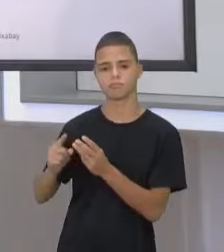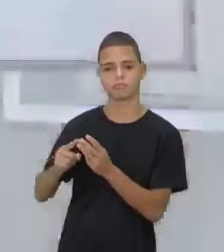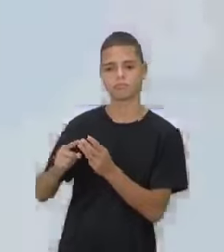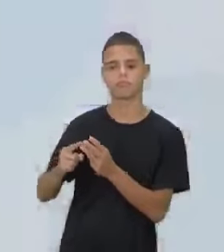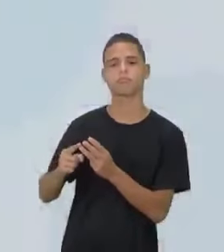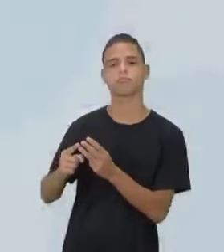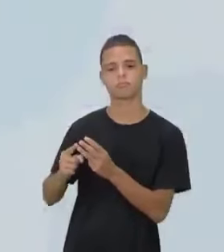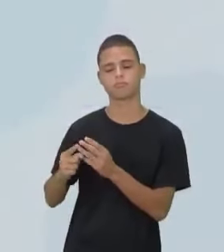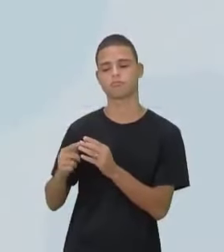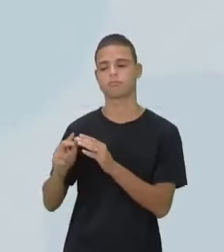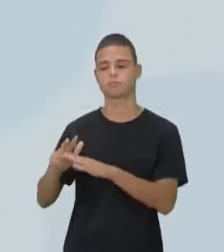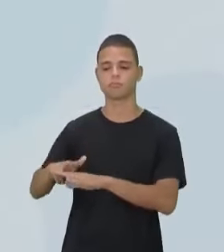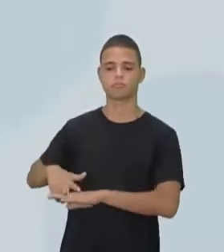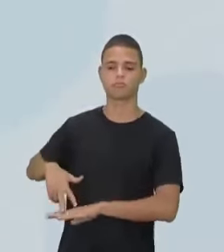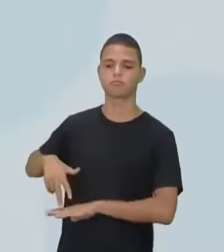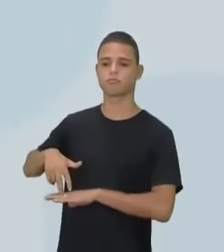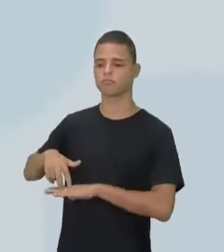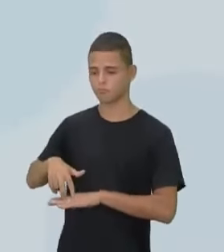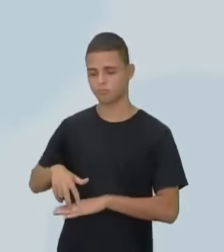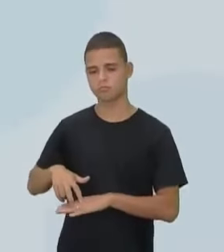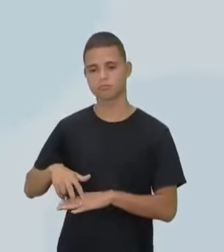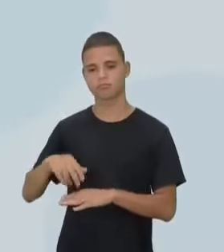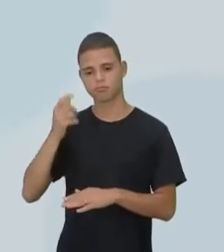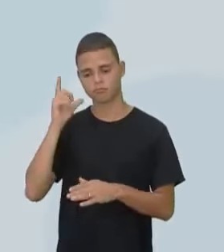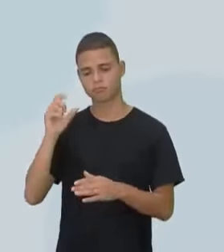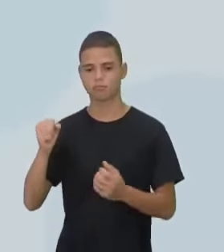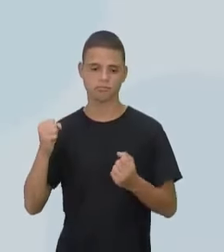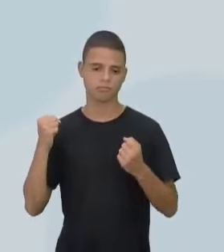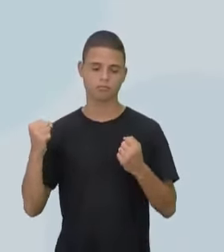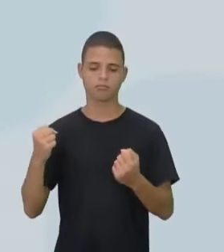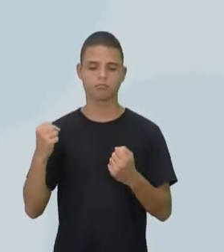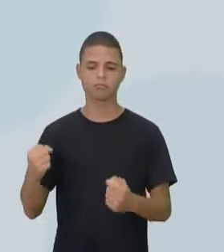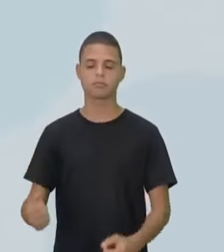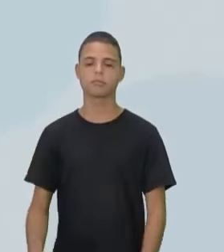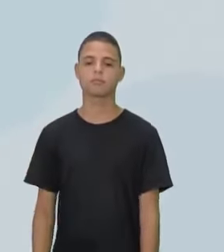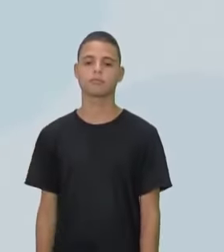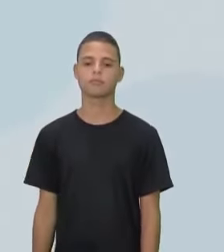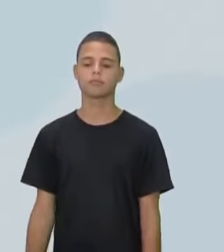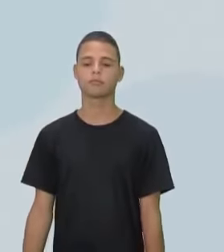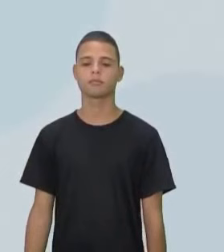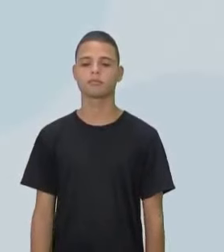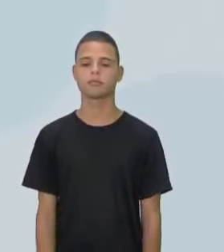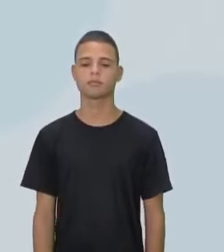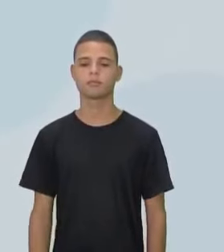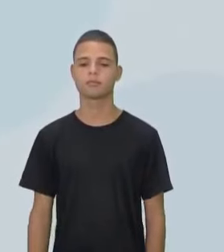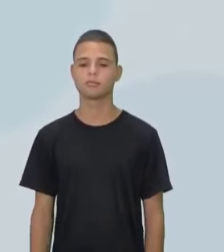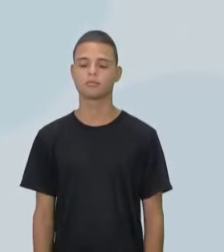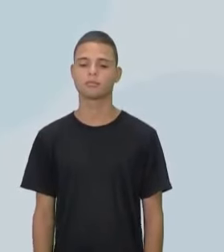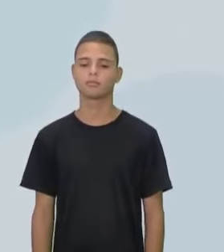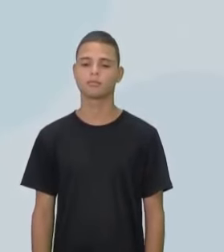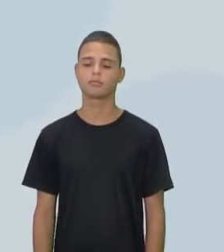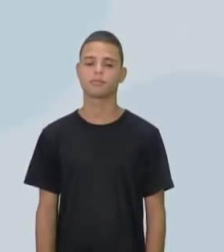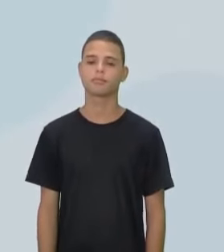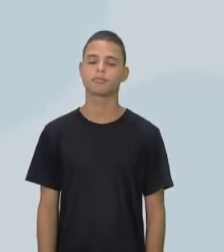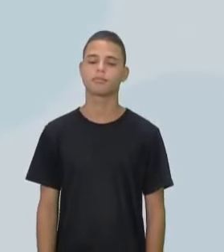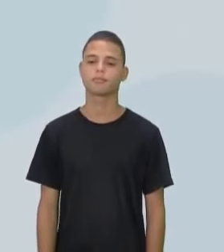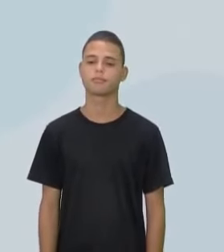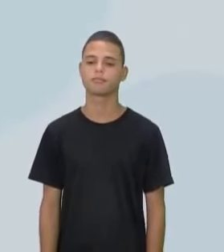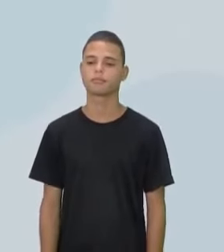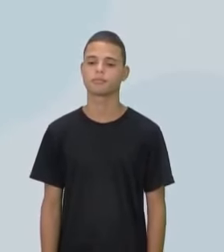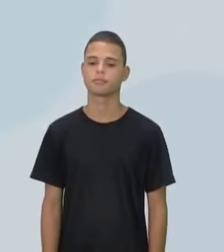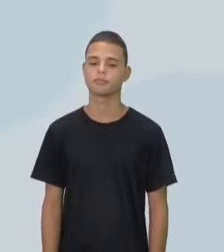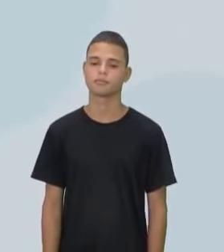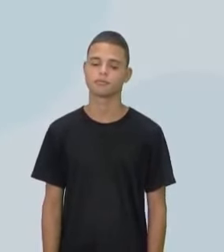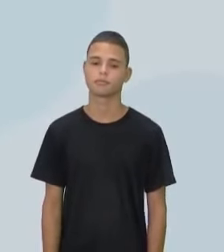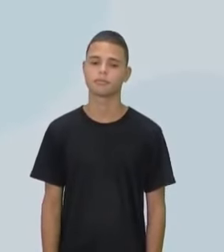que eu me reergo de forma que eu fique mais forte e mais resiliente. A palavra bonita é resiliência. Tá na